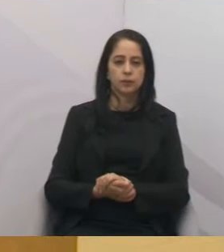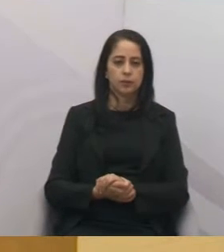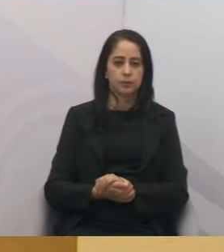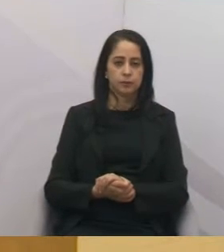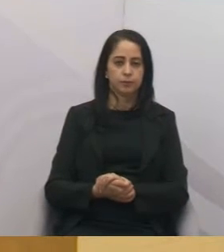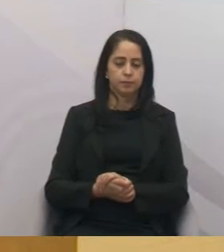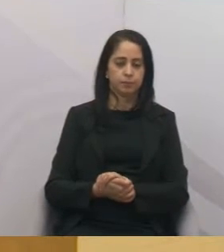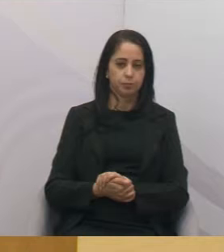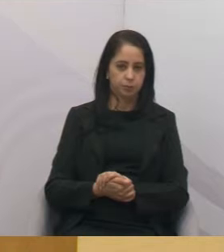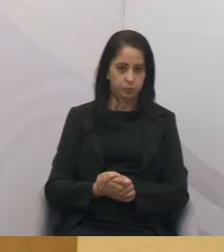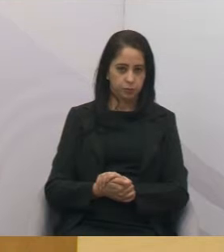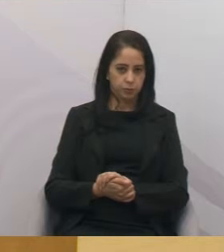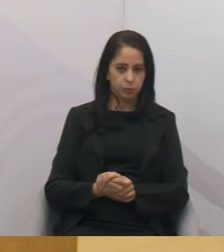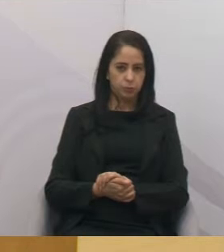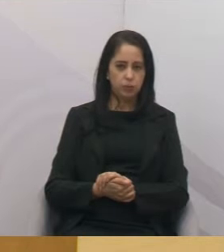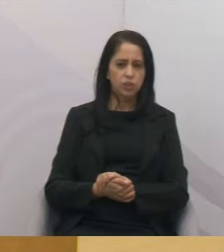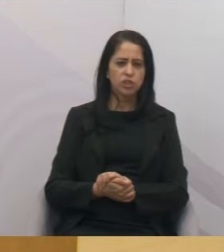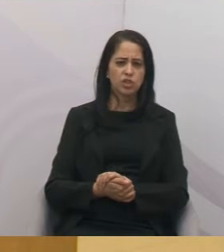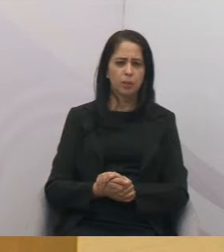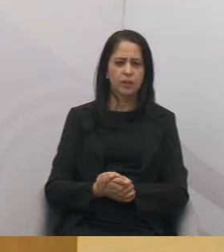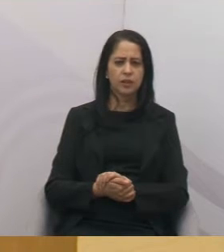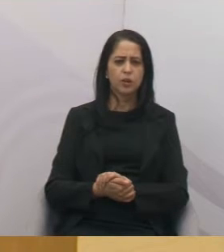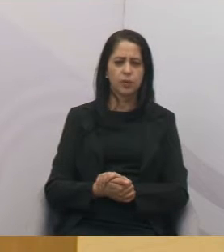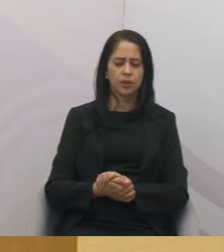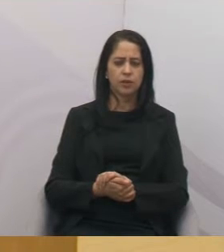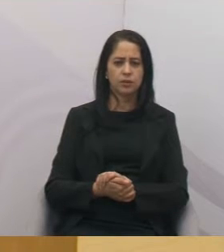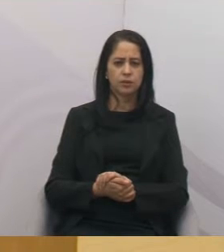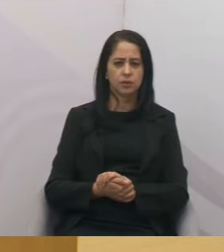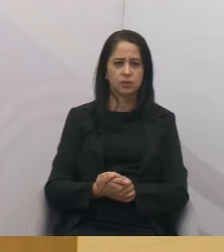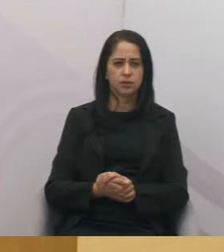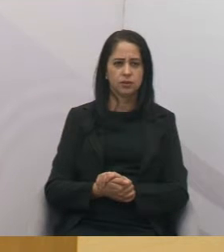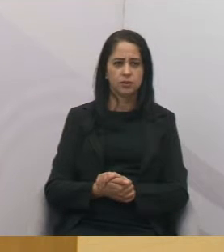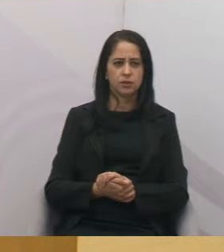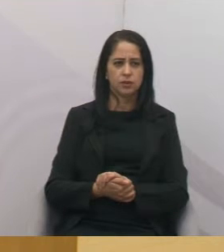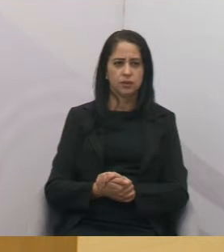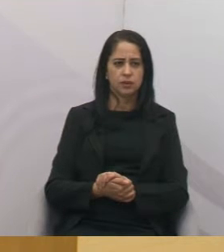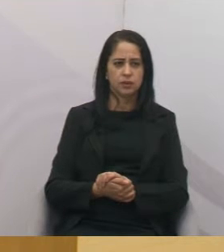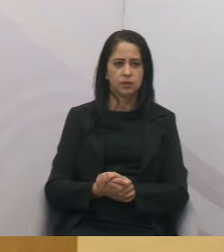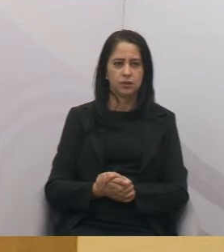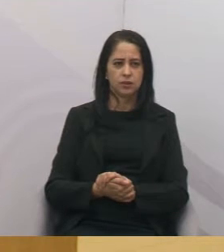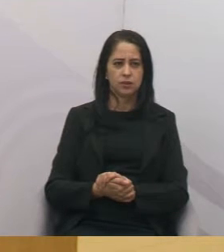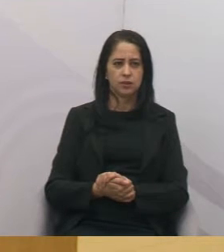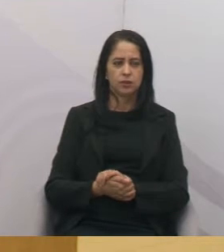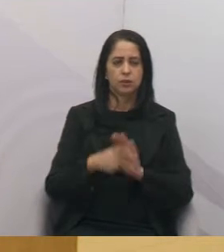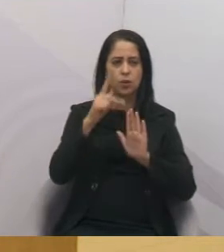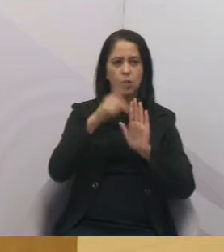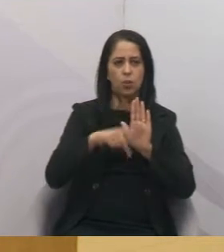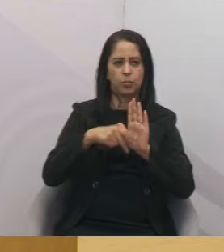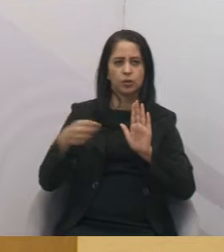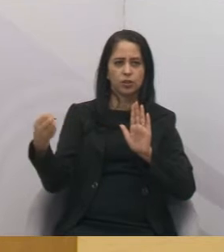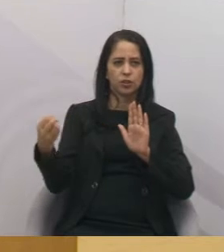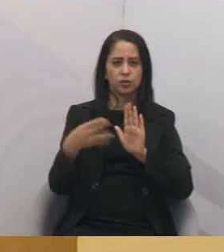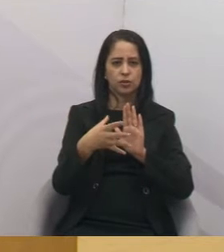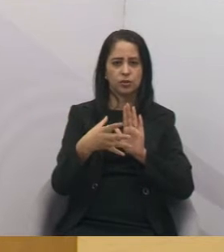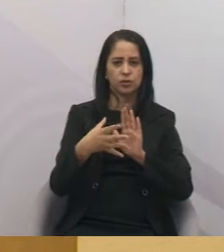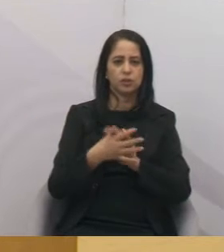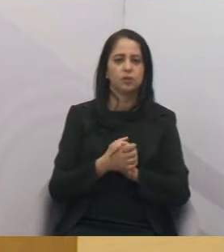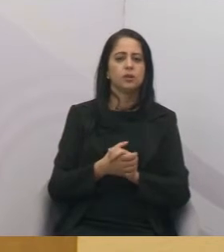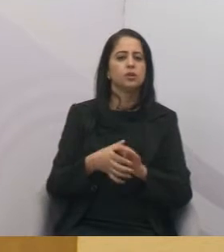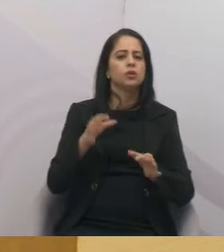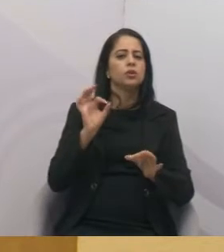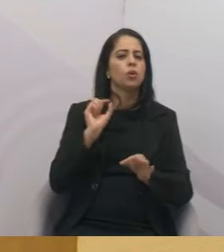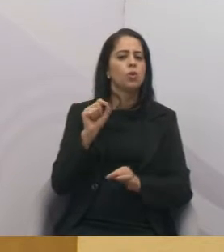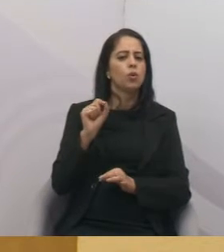Bom, eu quero aqui dizer que nós estamos apresentando esse projeto de lei do prefeito, que visa